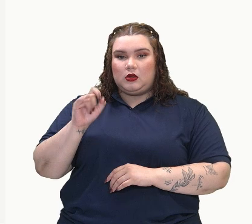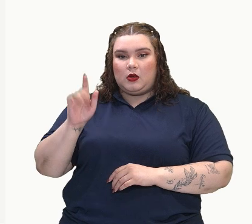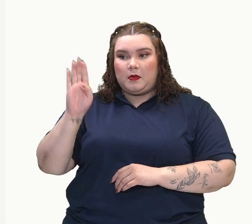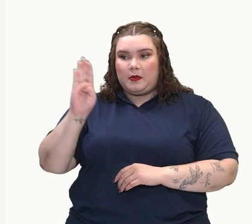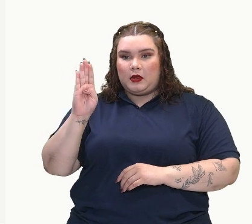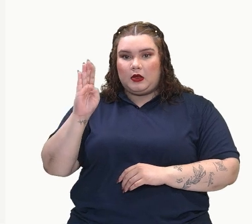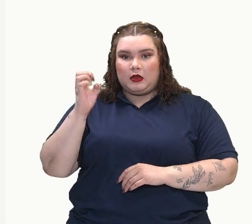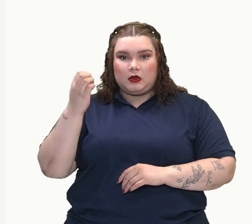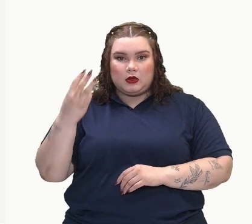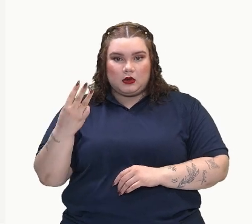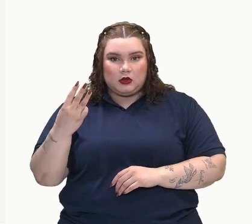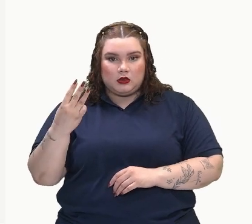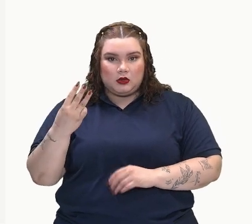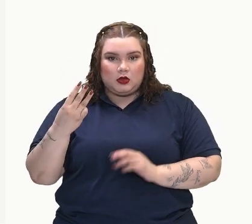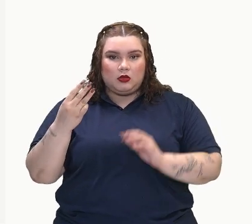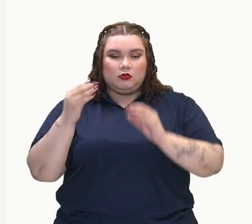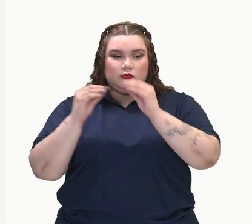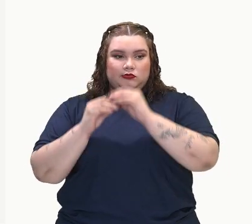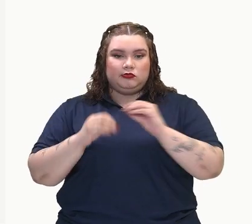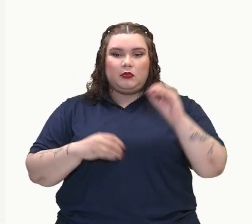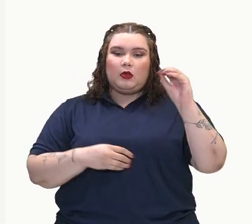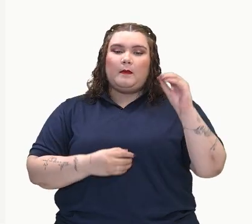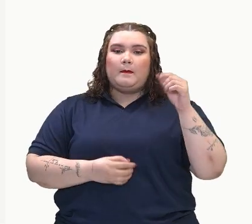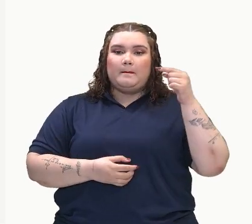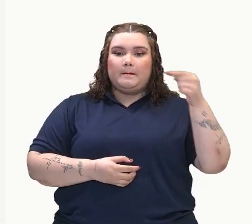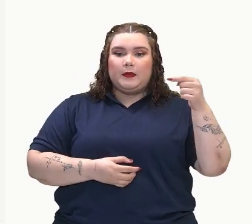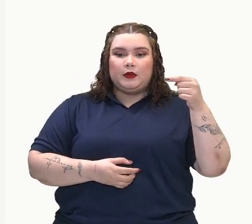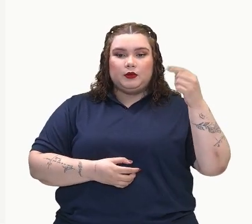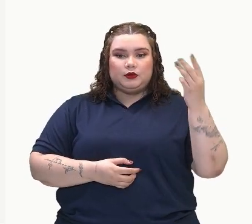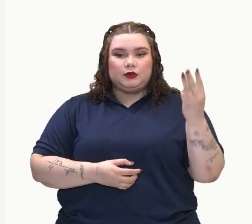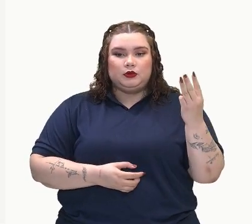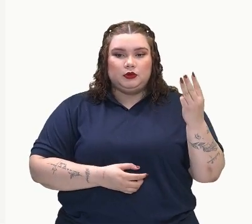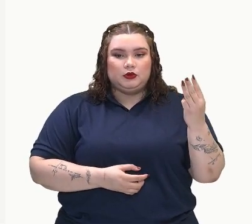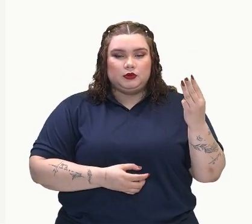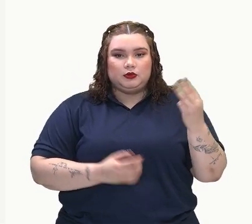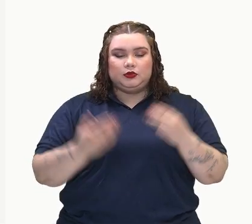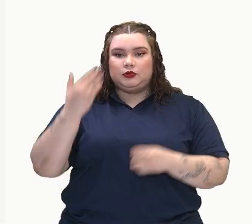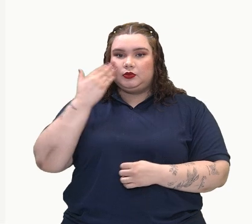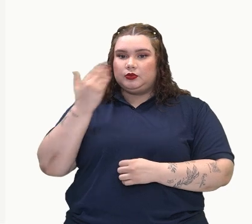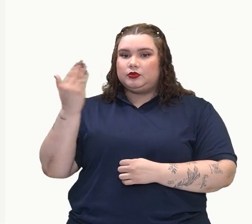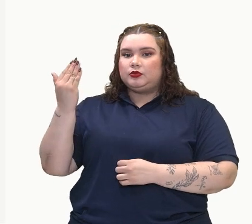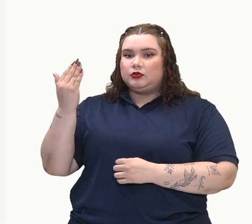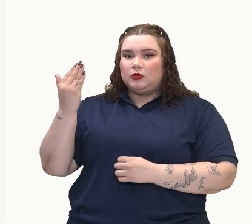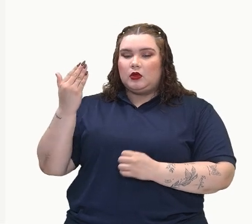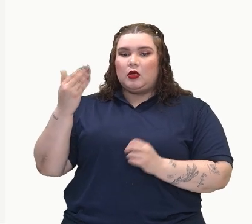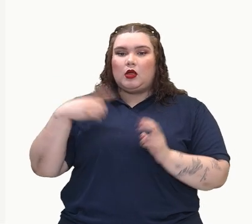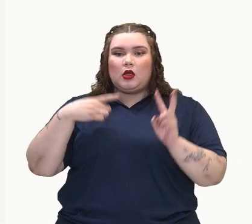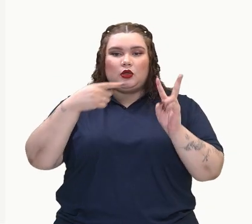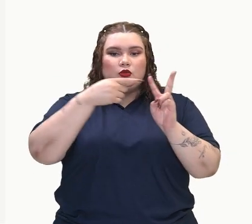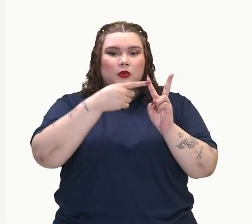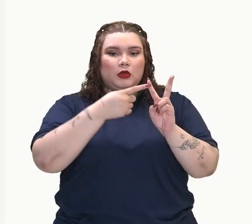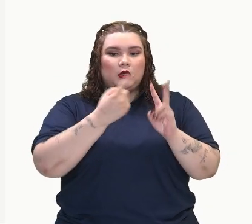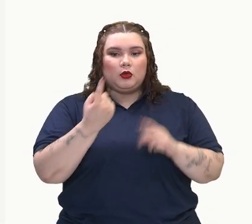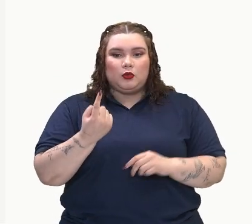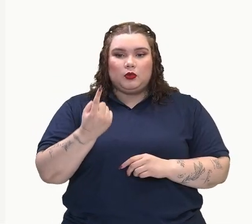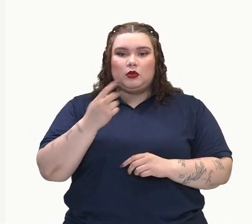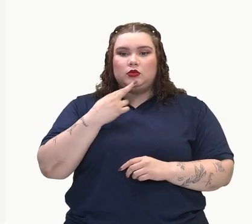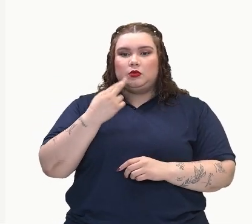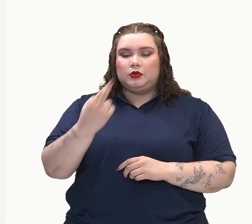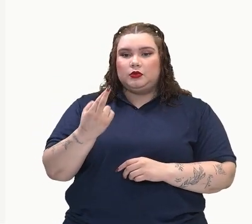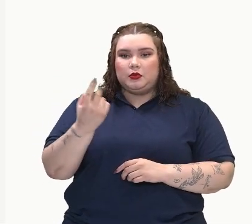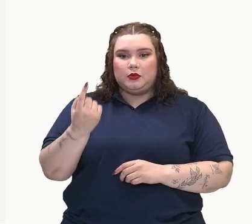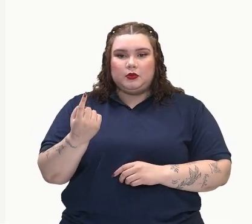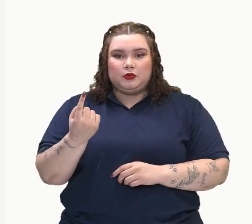é 3, inverte o sinal, 3. E aqui a gente tira a raiz quadrada de 1, que é 1. Então,